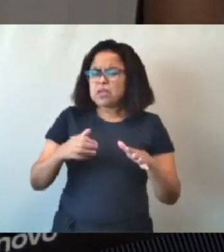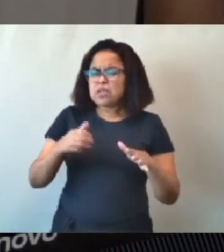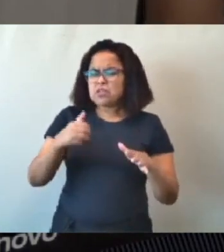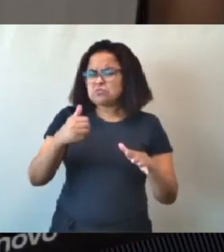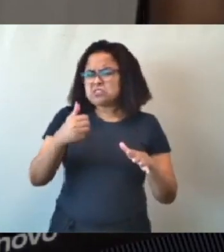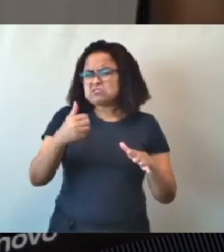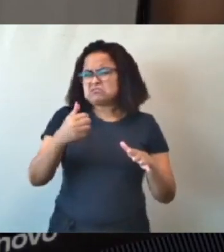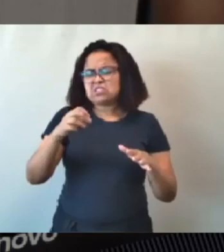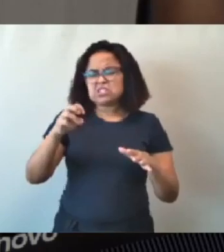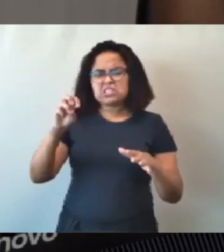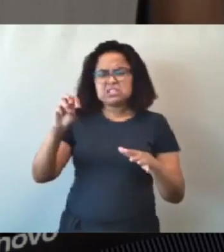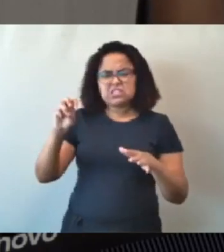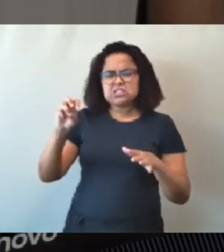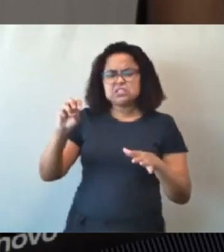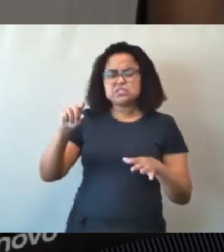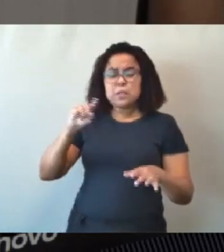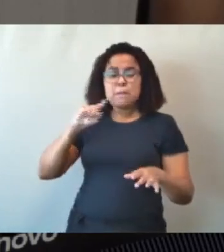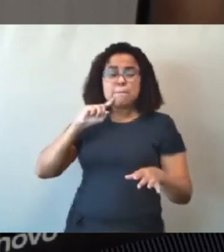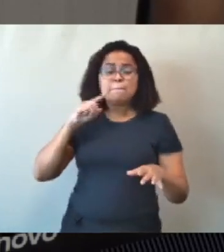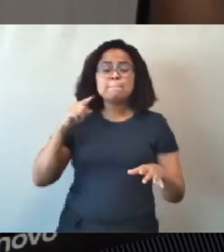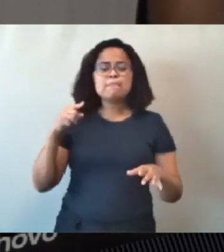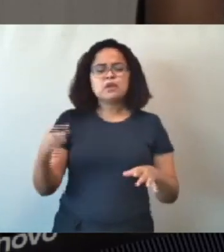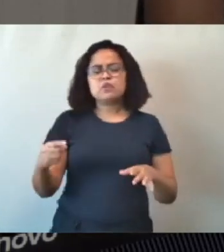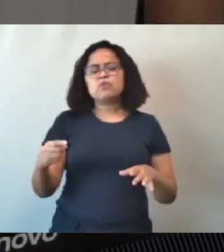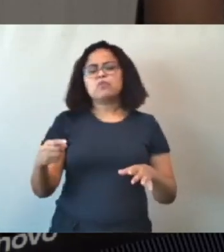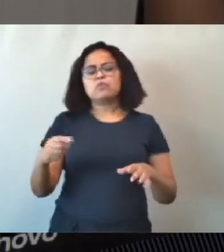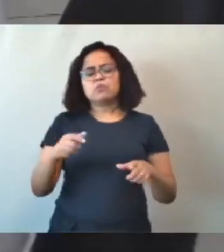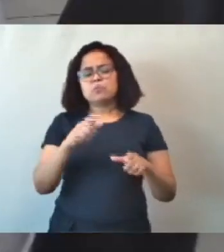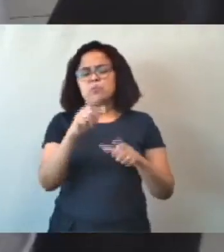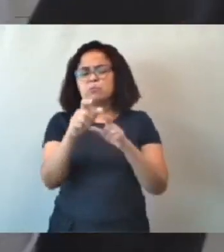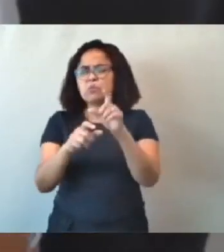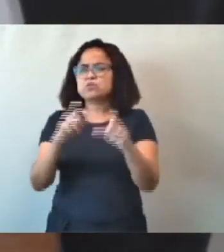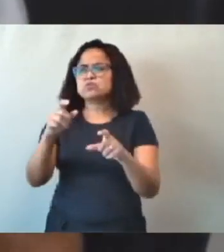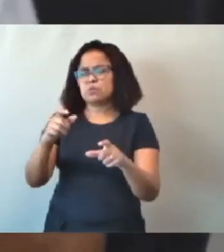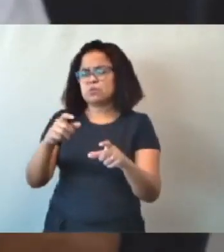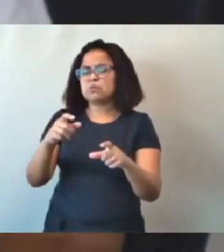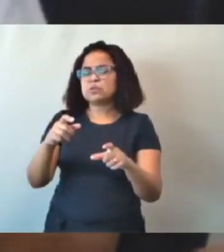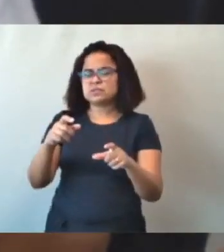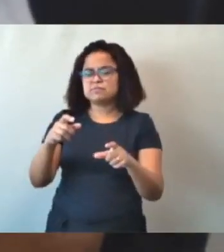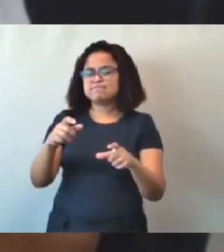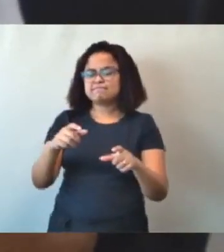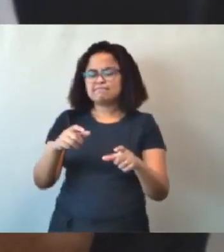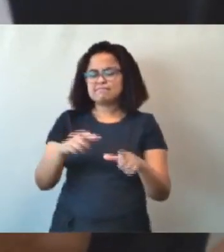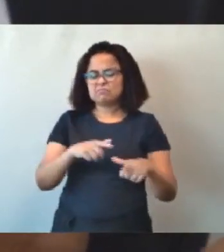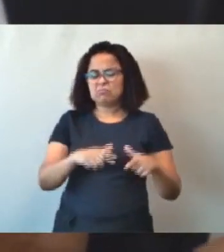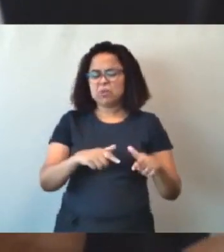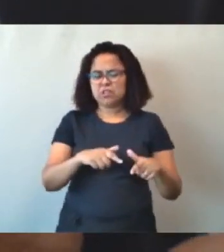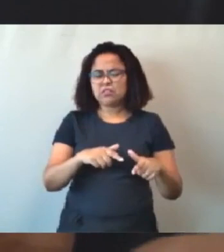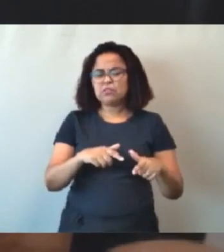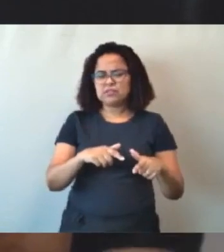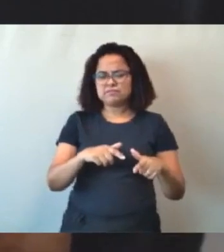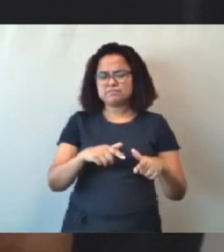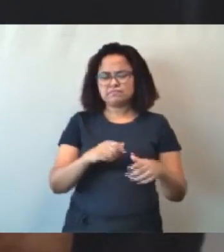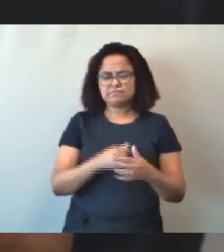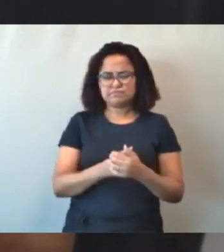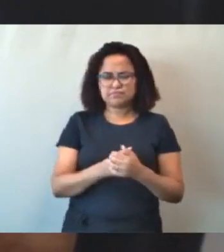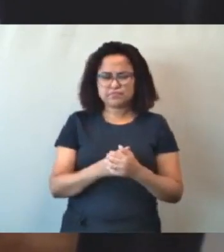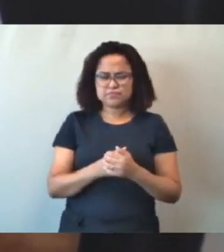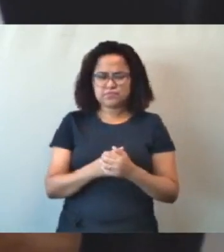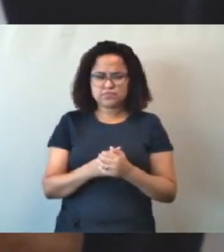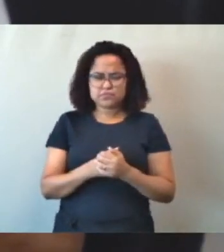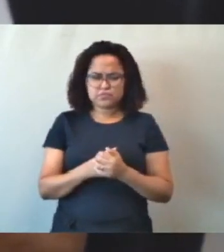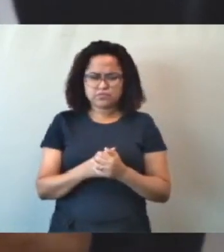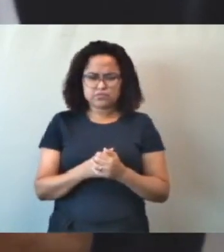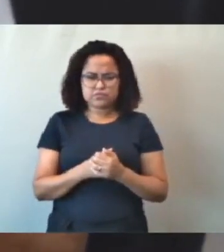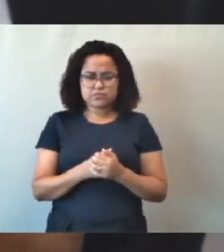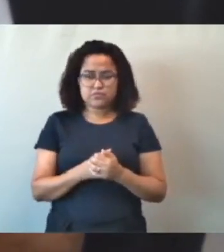forma indireta. José, por favor. Boa tarde para todos. Fala um pouco mais próximo. Vamos falar o que acontece.